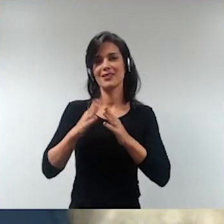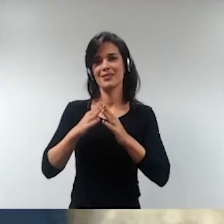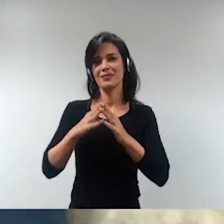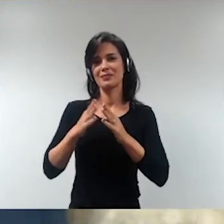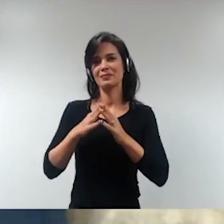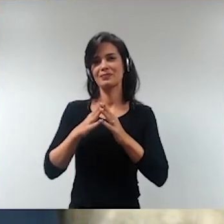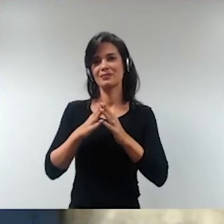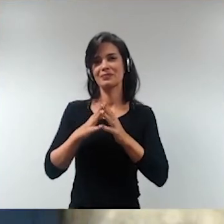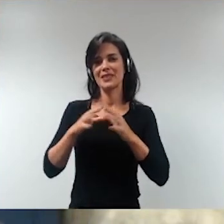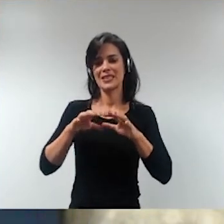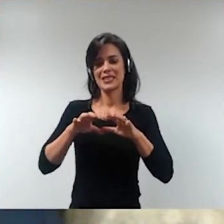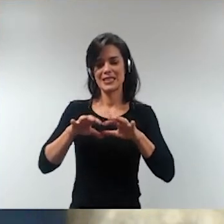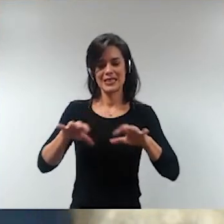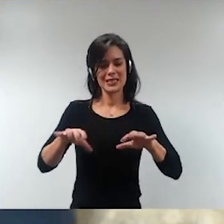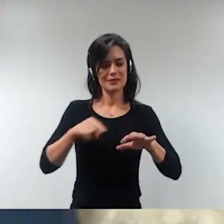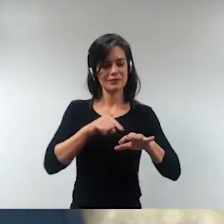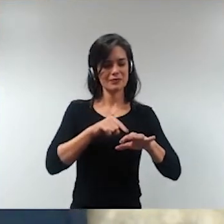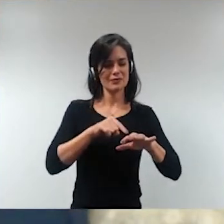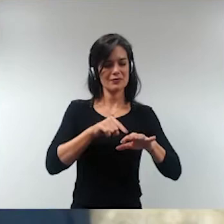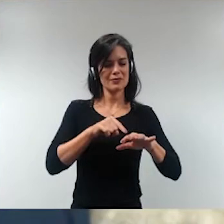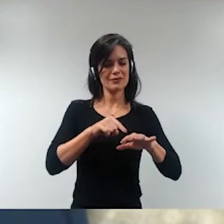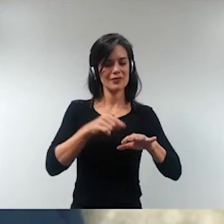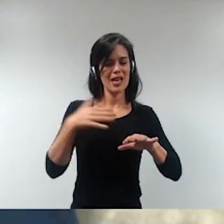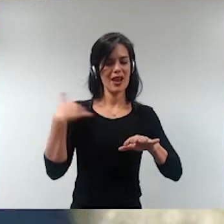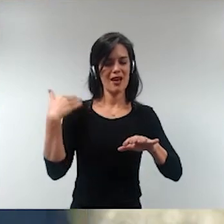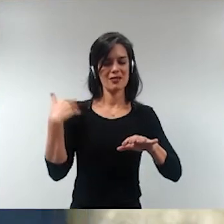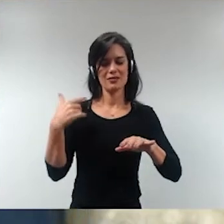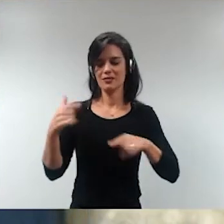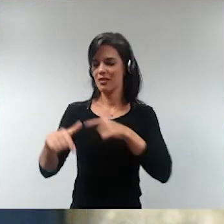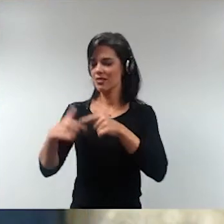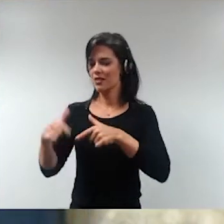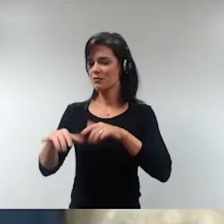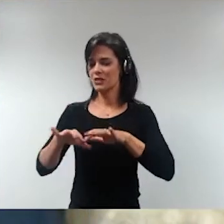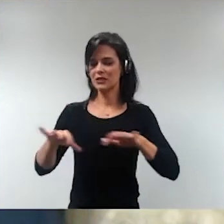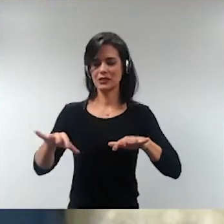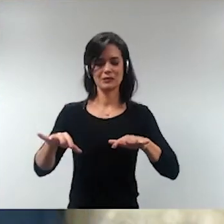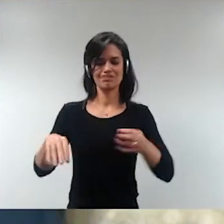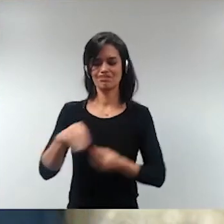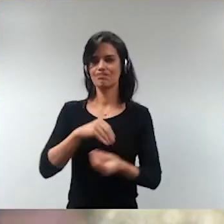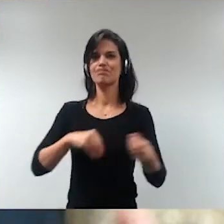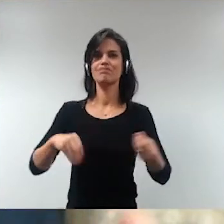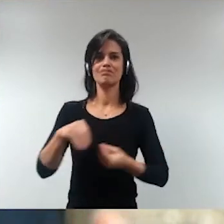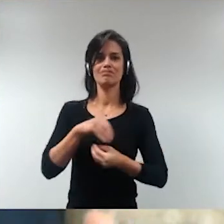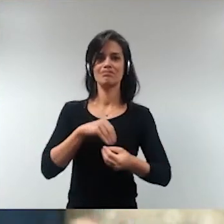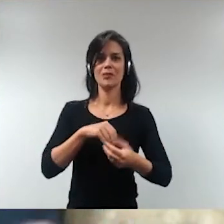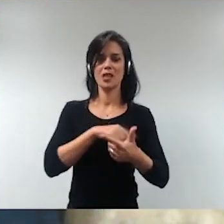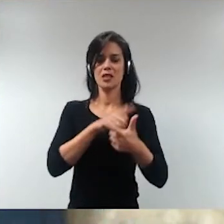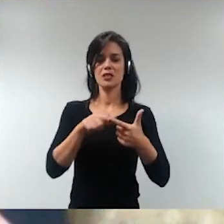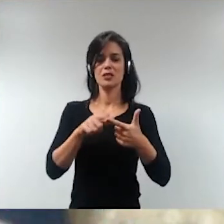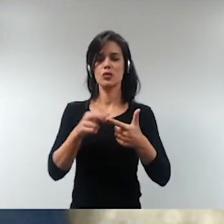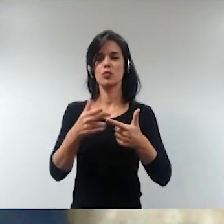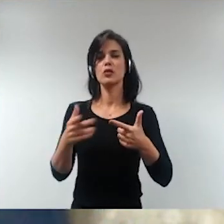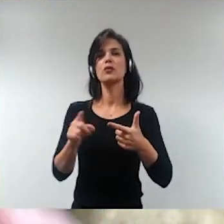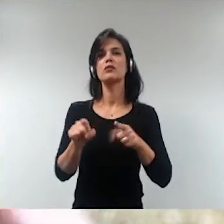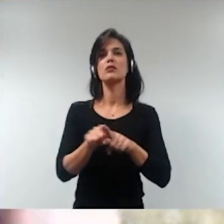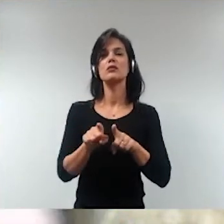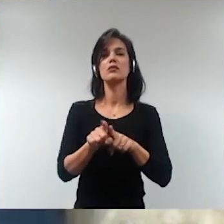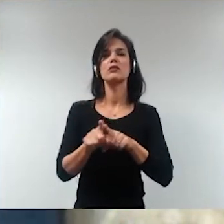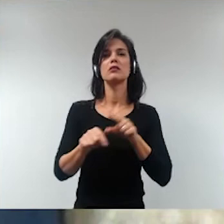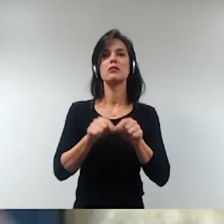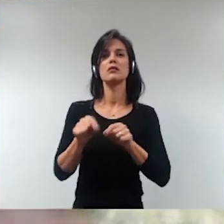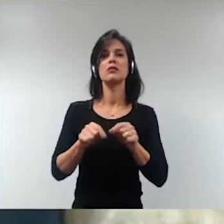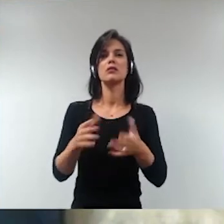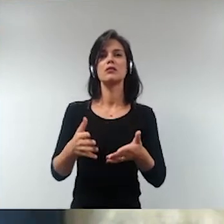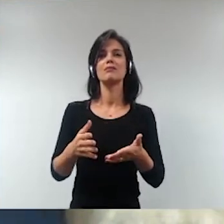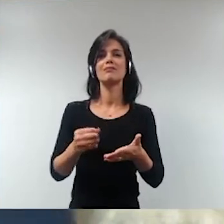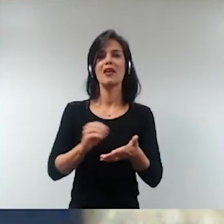a separação entre lazer e trabalho. Em segundo lugar, você também tem aí essa falta de